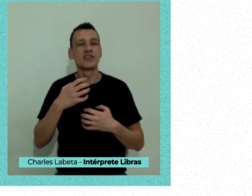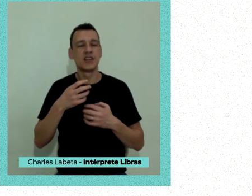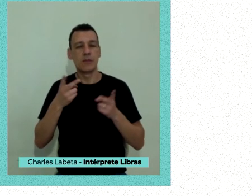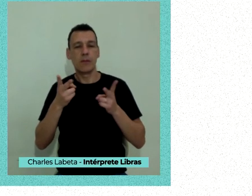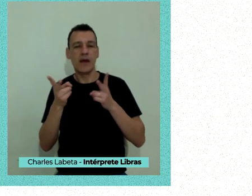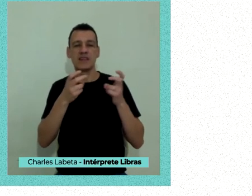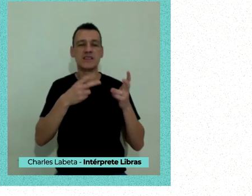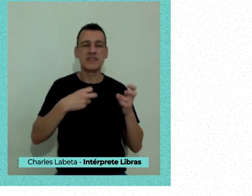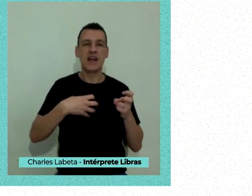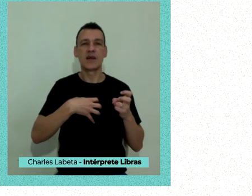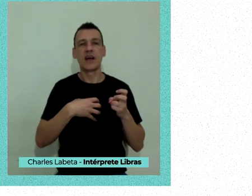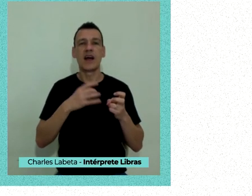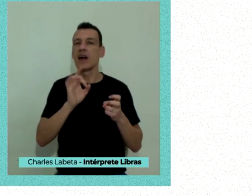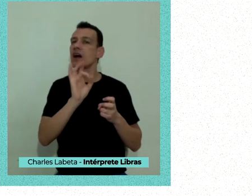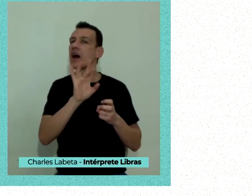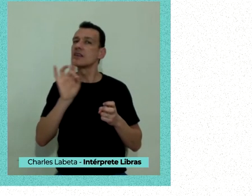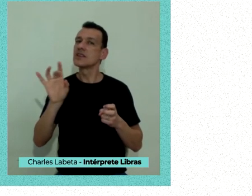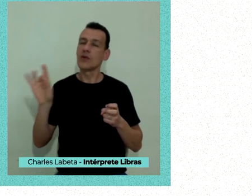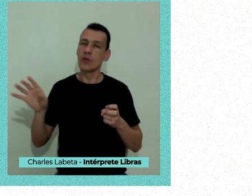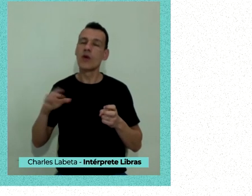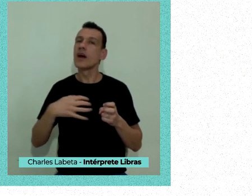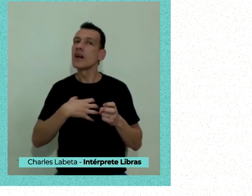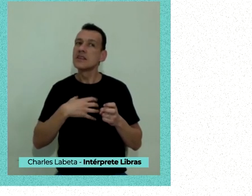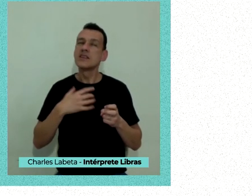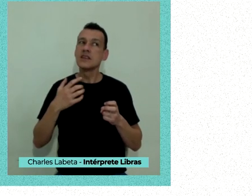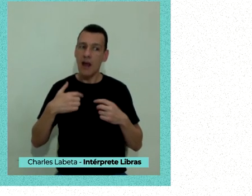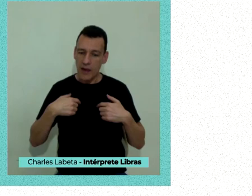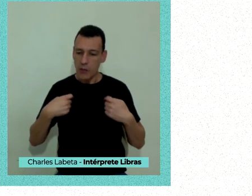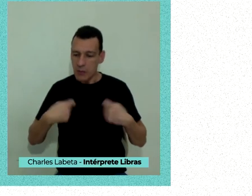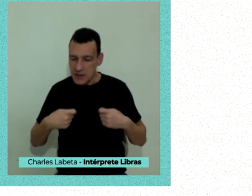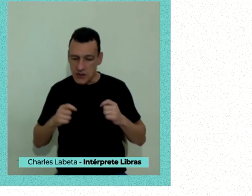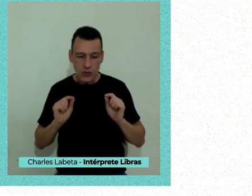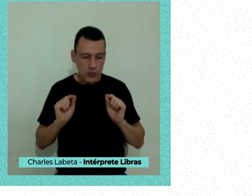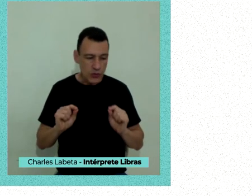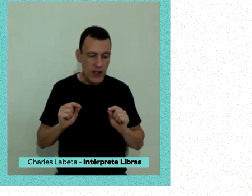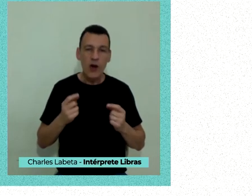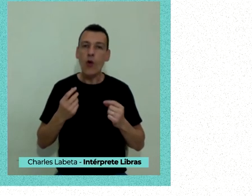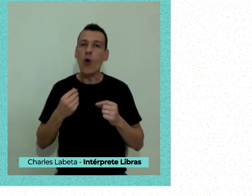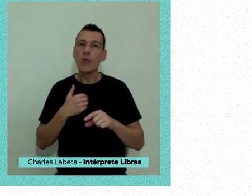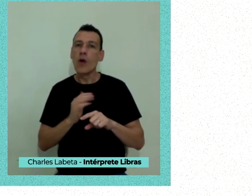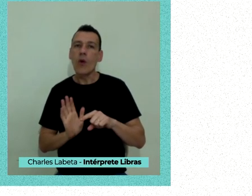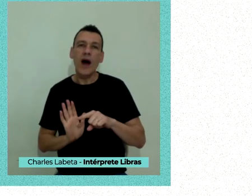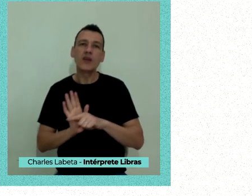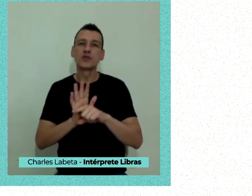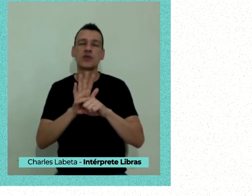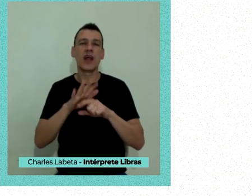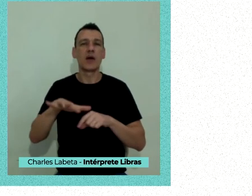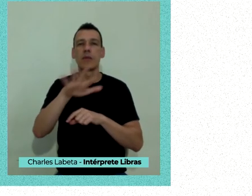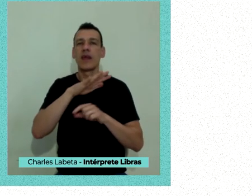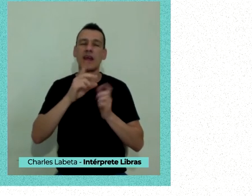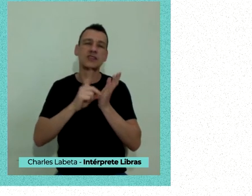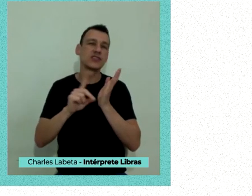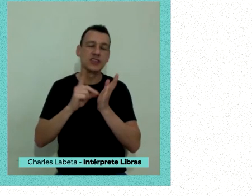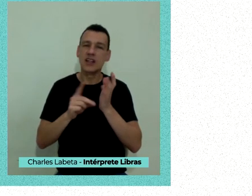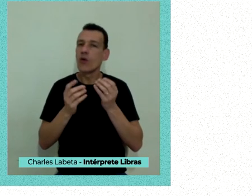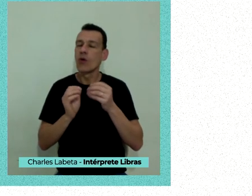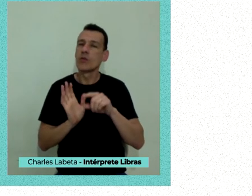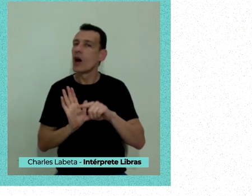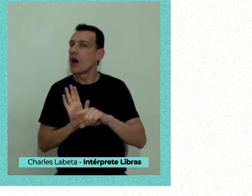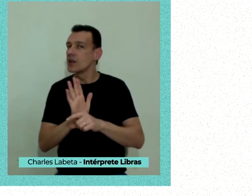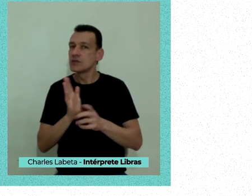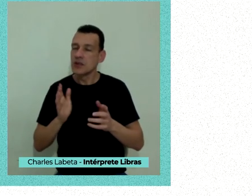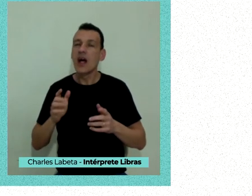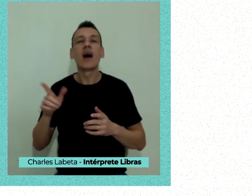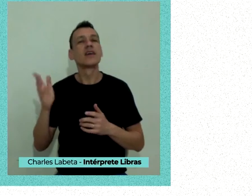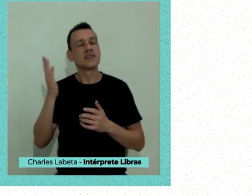e entende ser necessário para sua plena participação no ambiente digital e para a plena participação